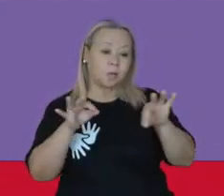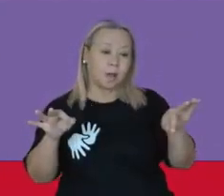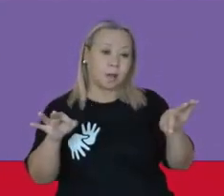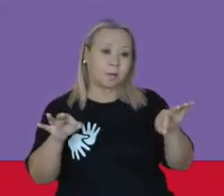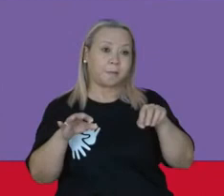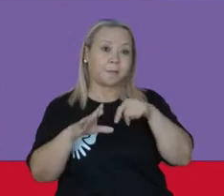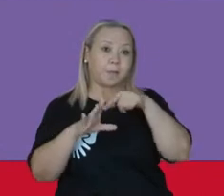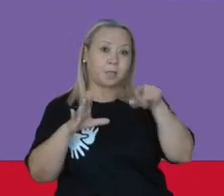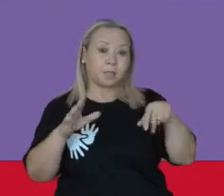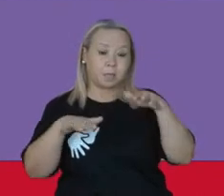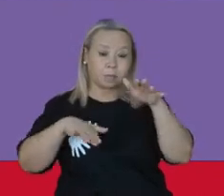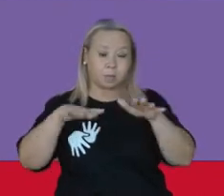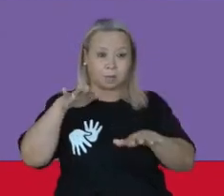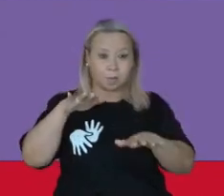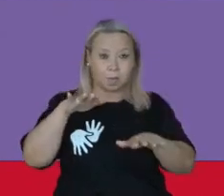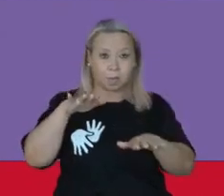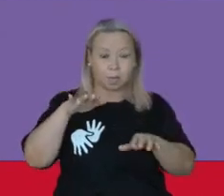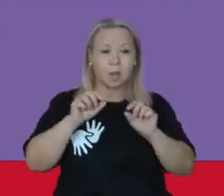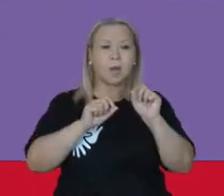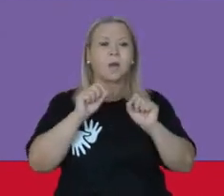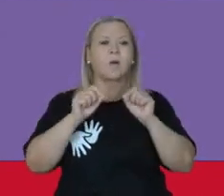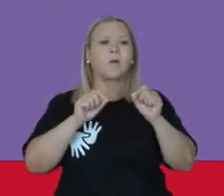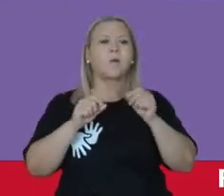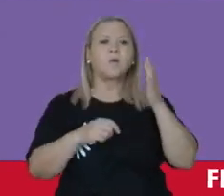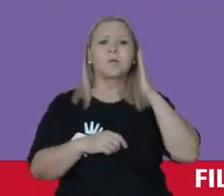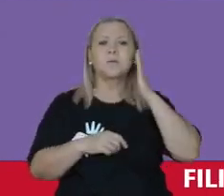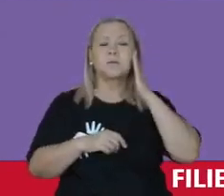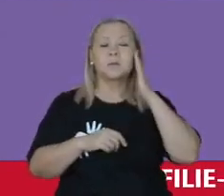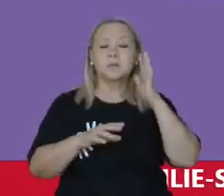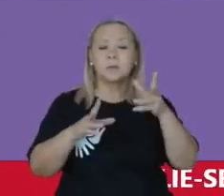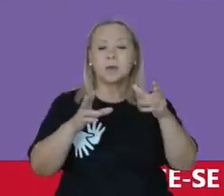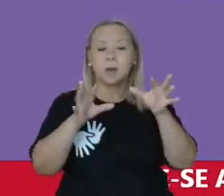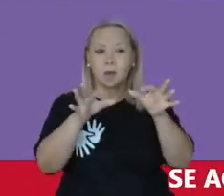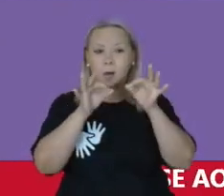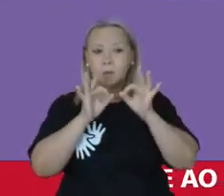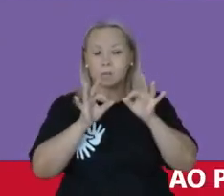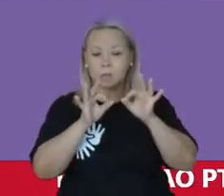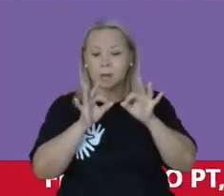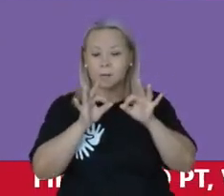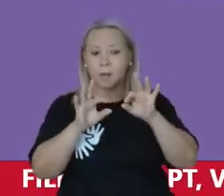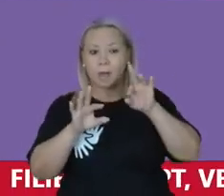desigualdade realmente é o índice de Gini. E o que ele observa? Ele observa a diferença